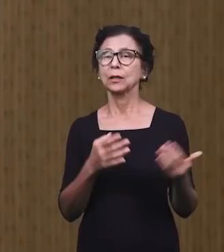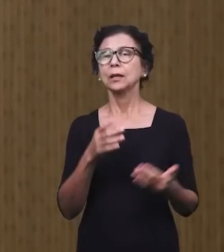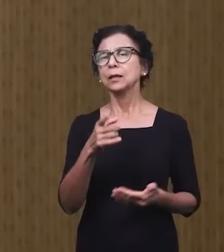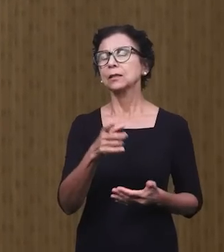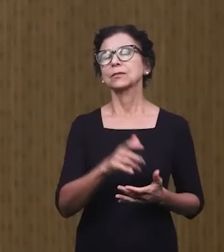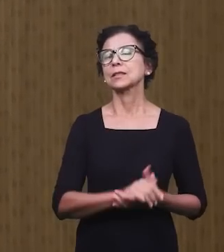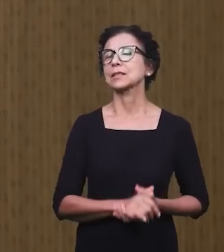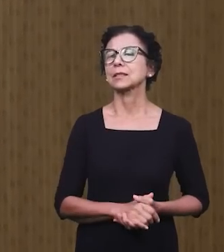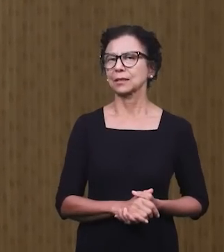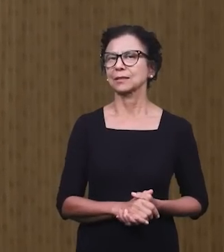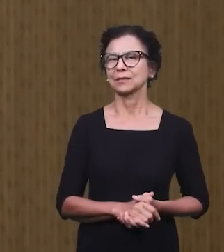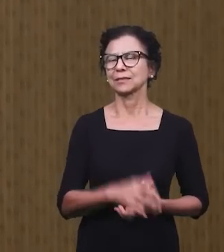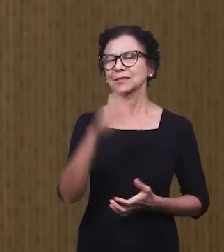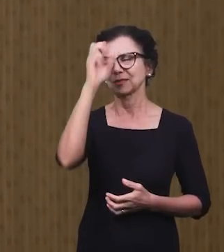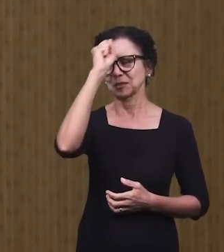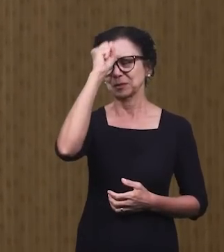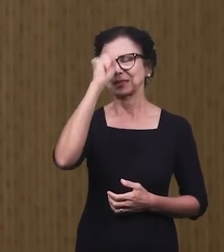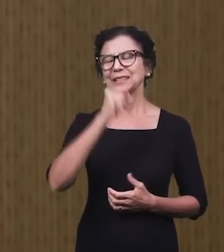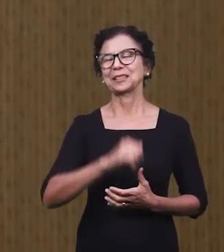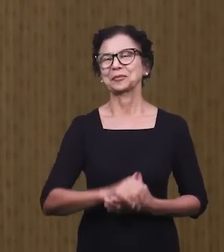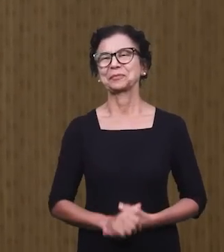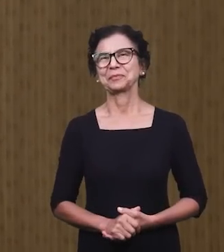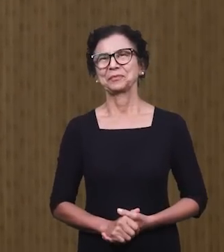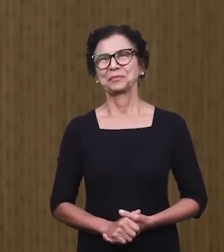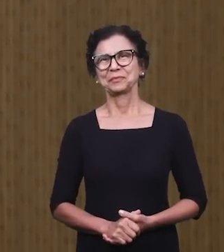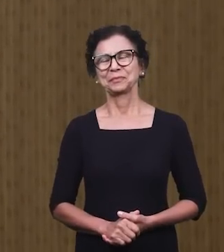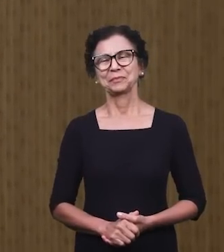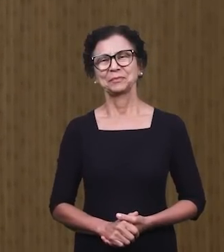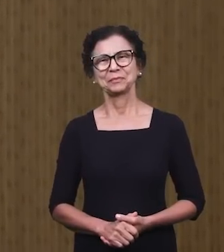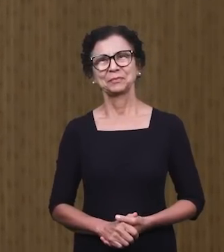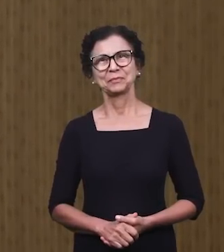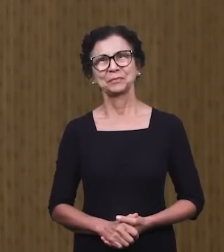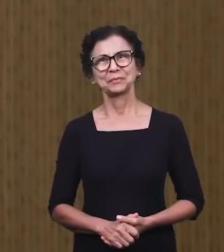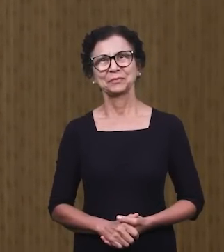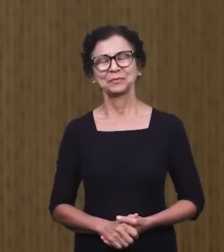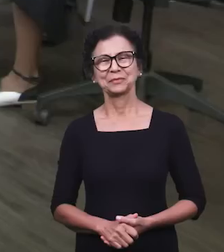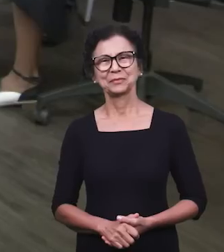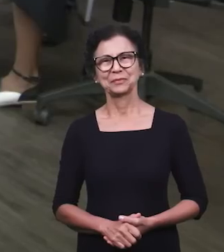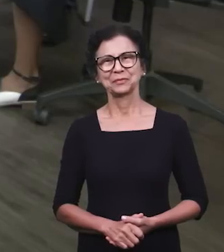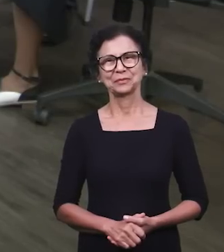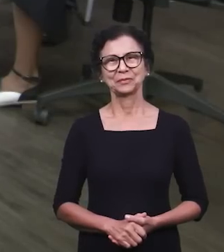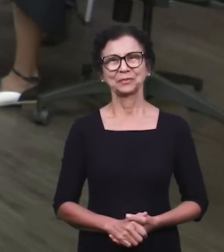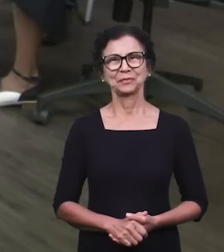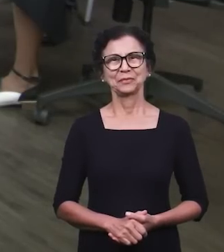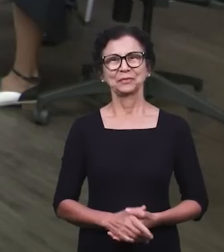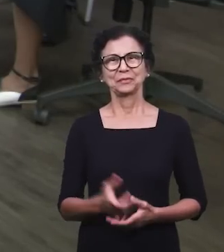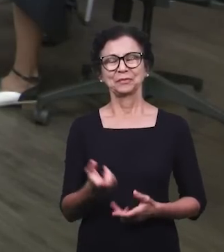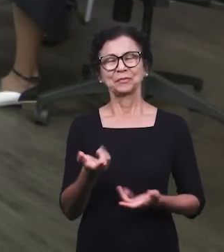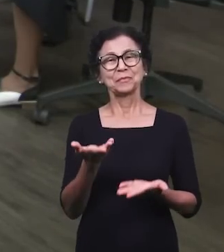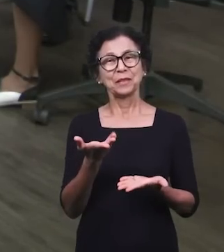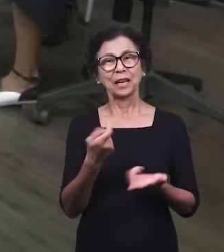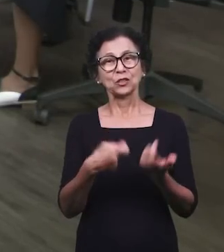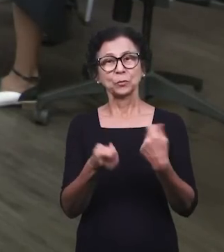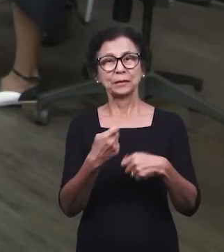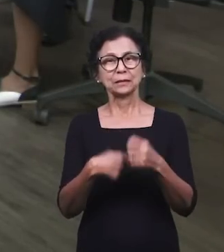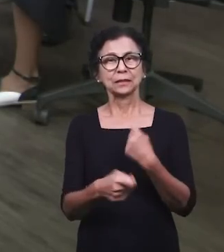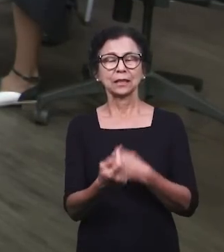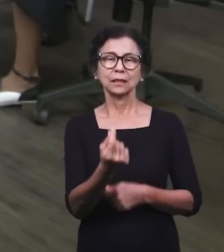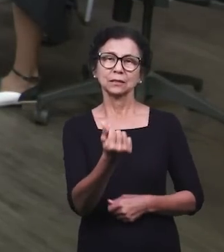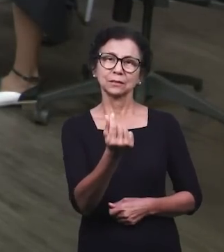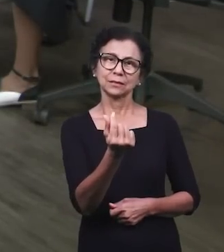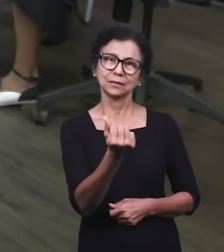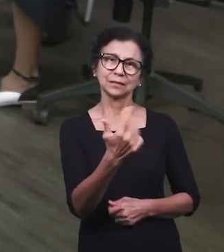assistindo também vai aprender muito com a gente. Então vamos lá, vida financeira, a saúde da nossa vida, como é que tem que ser